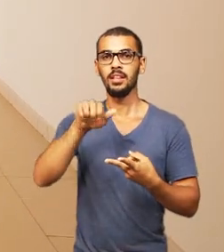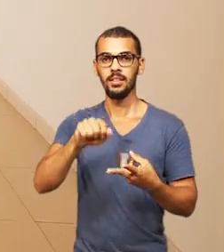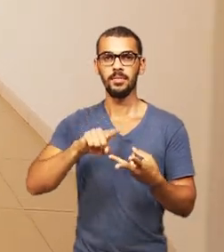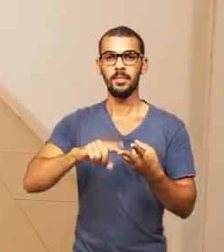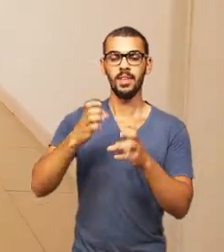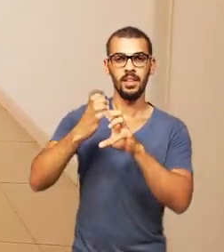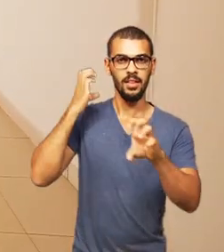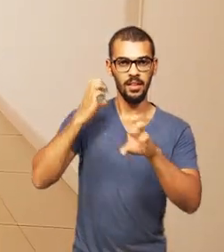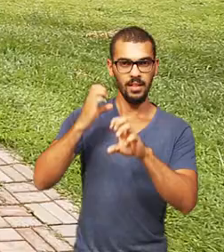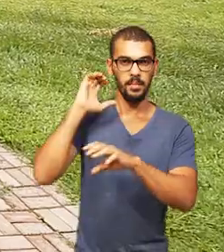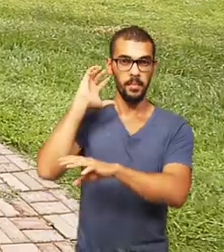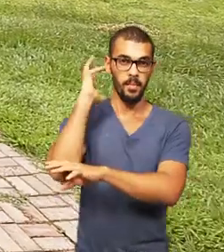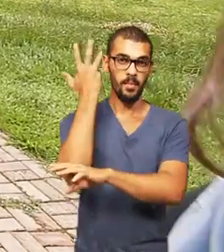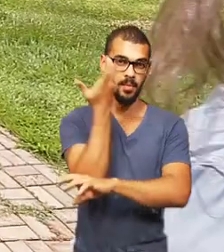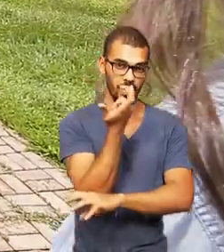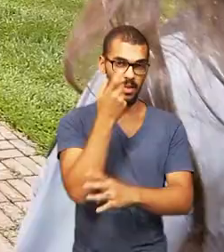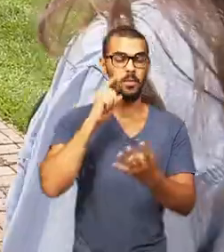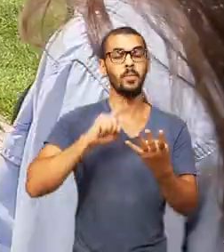Agronomia.